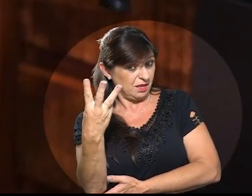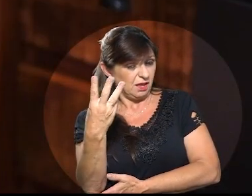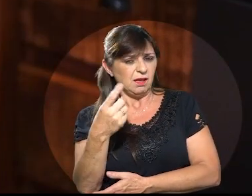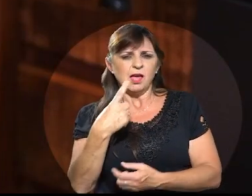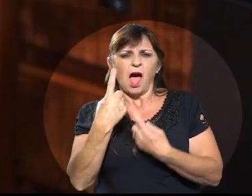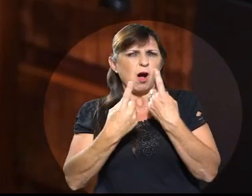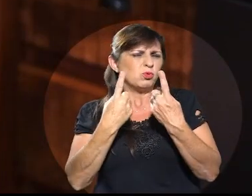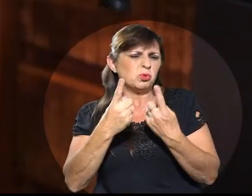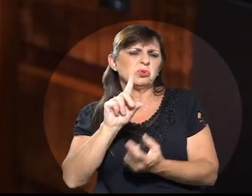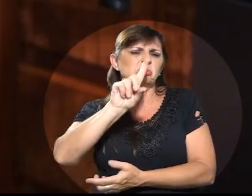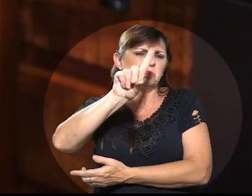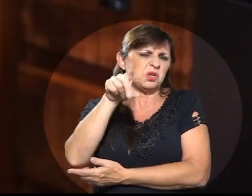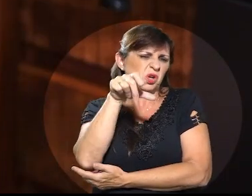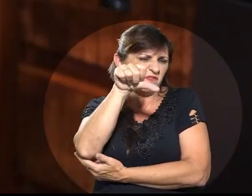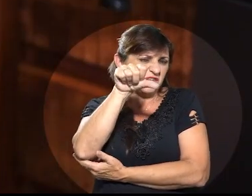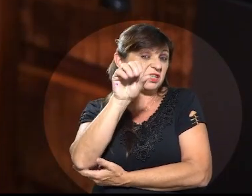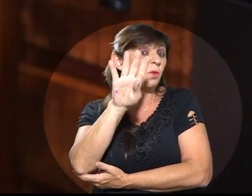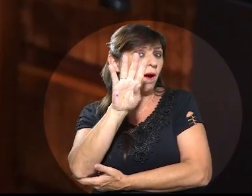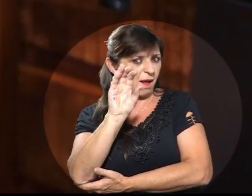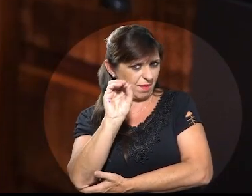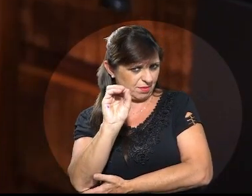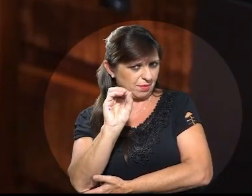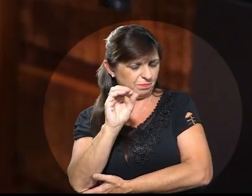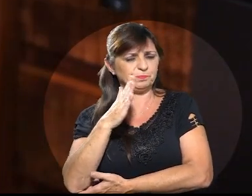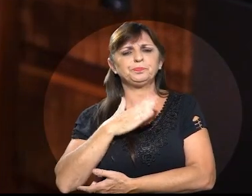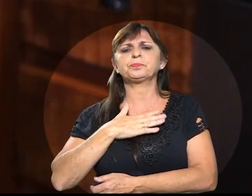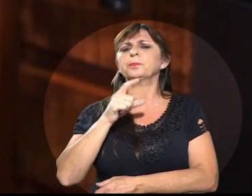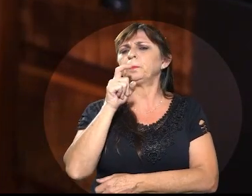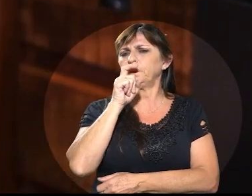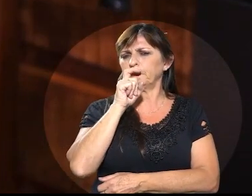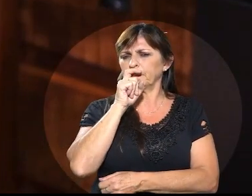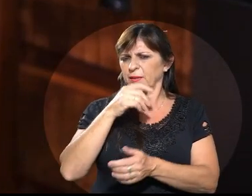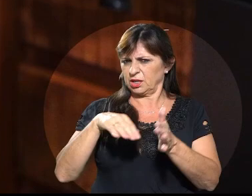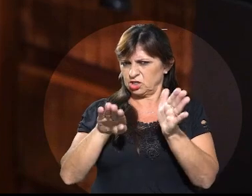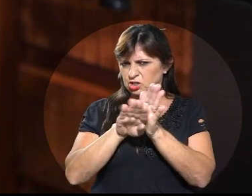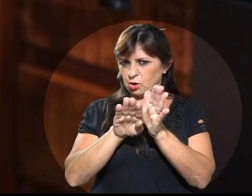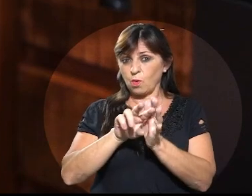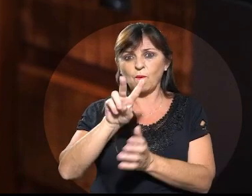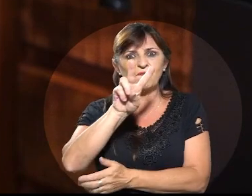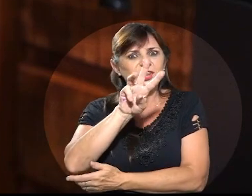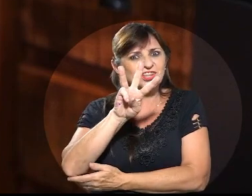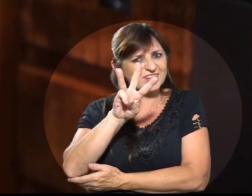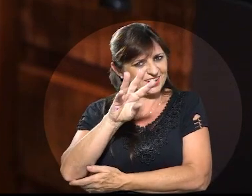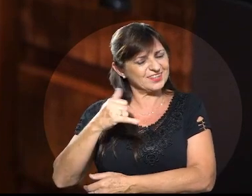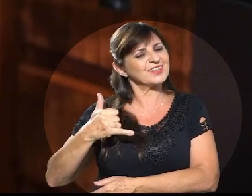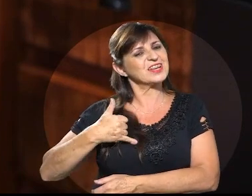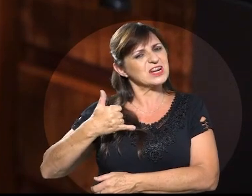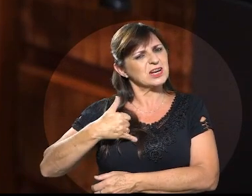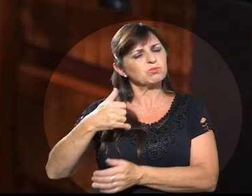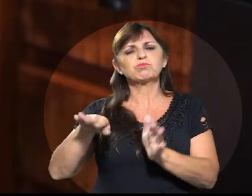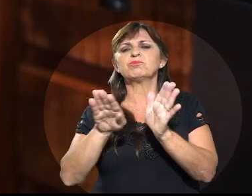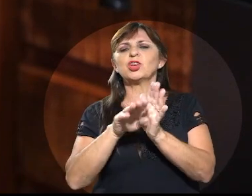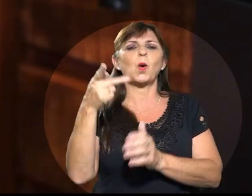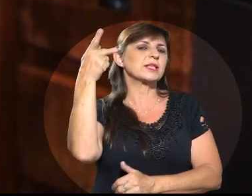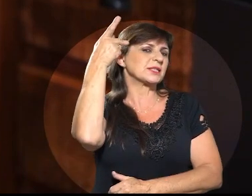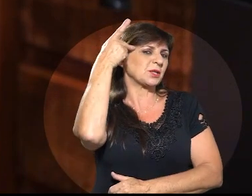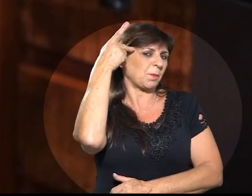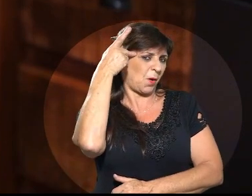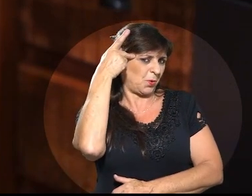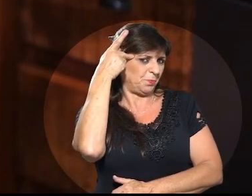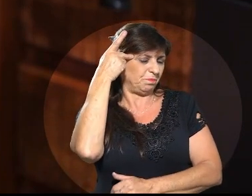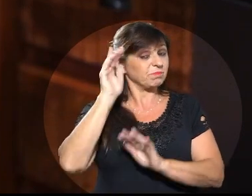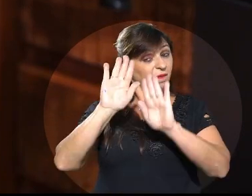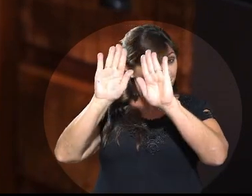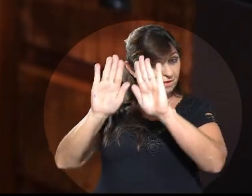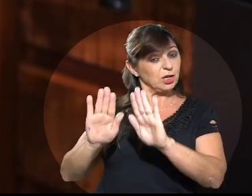aí. E meu pai chegou com 23 anos em São Paulo. Aí permaneceu lá por